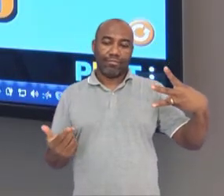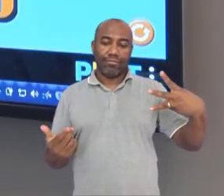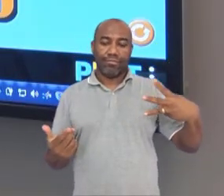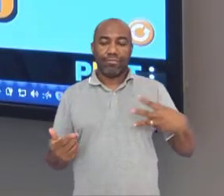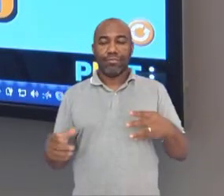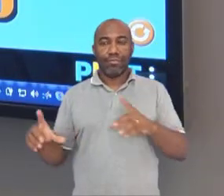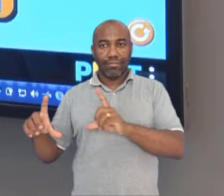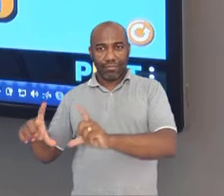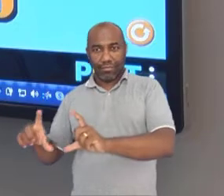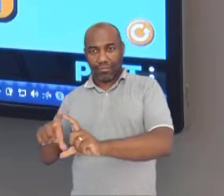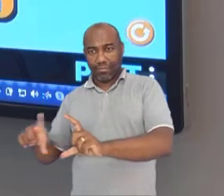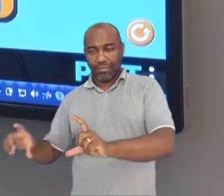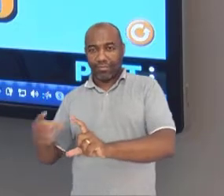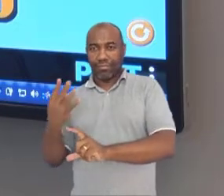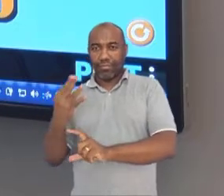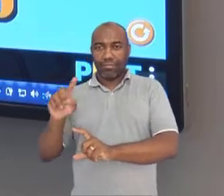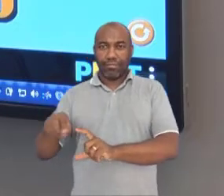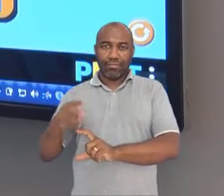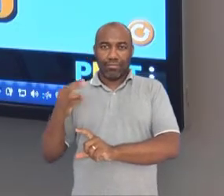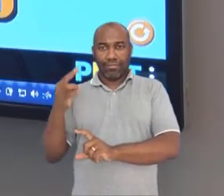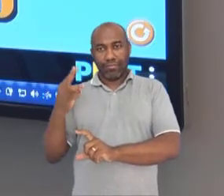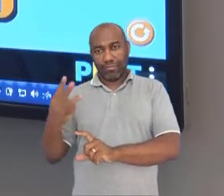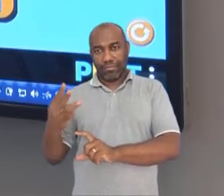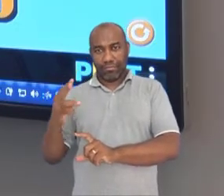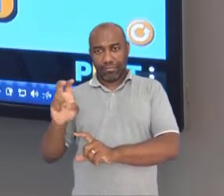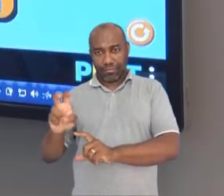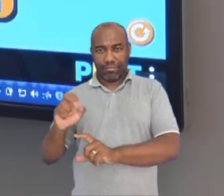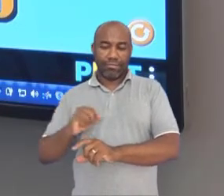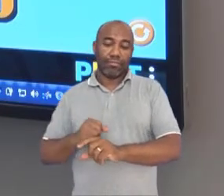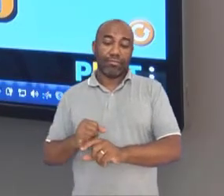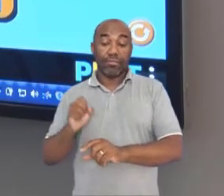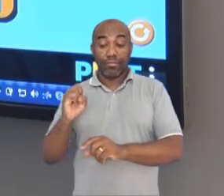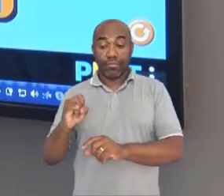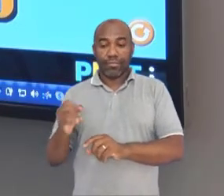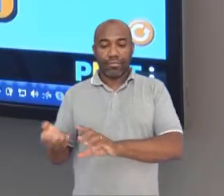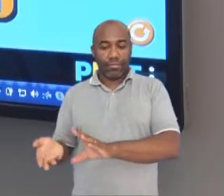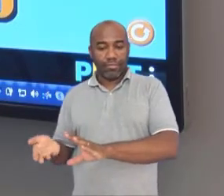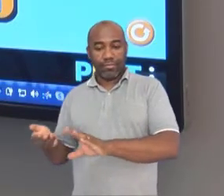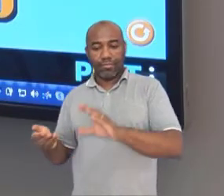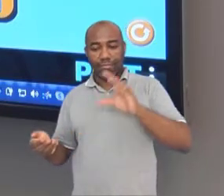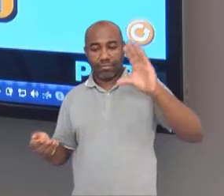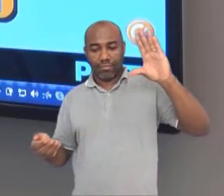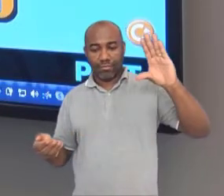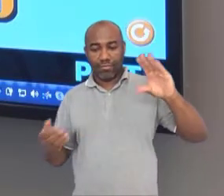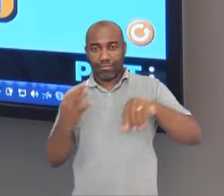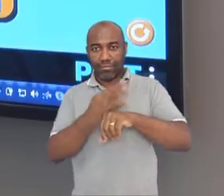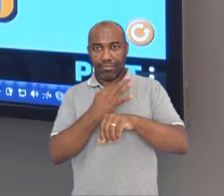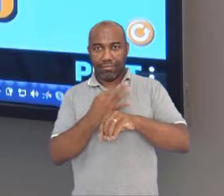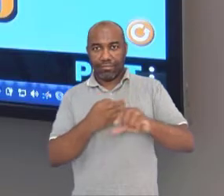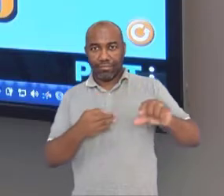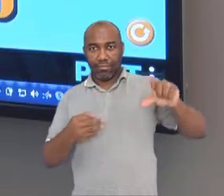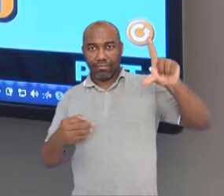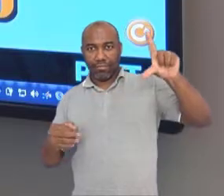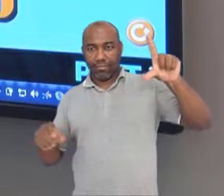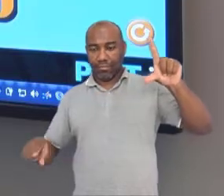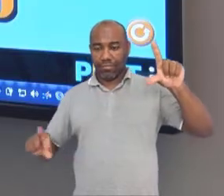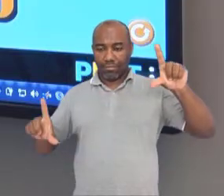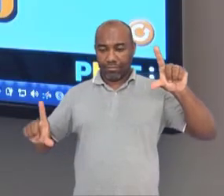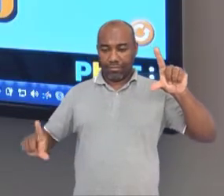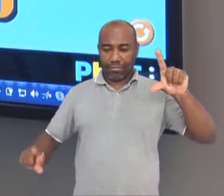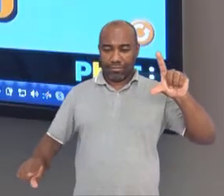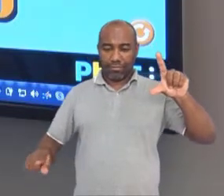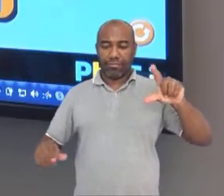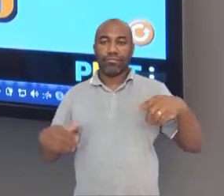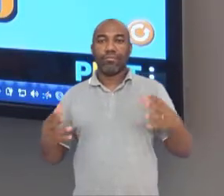resistência equivalente. Então, quando a resistência equivalente aumenta, a intensidade de corrente elétrica diminui. Então, qual é a vantagem de